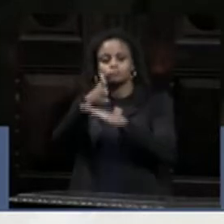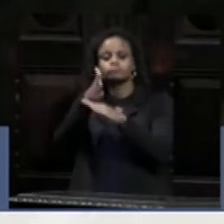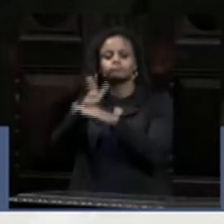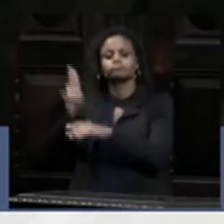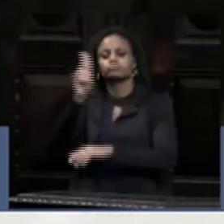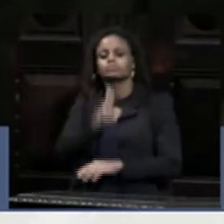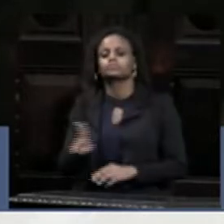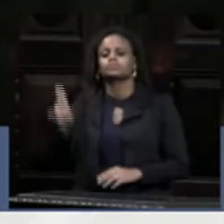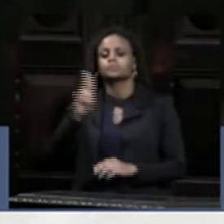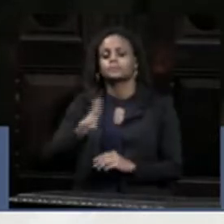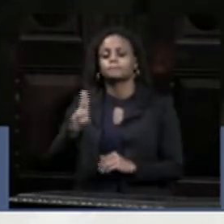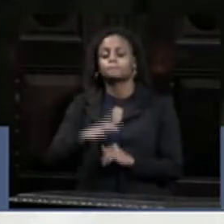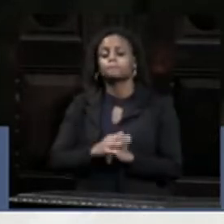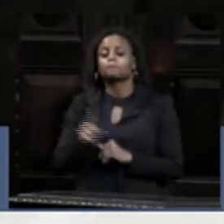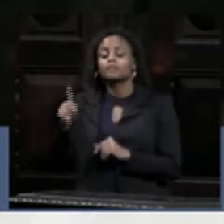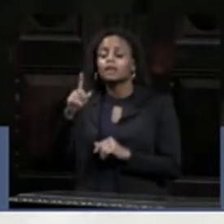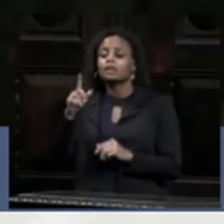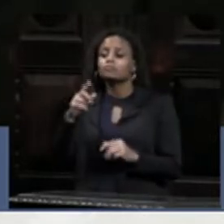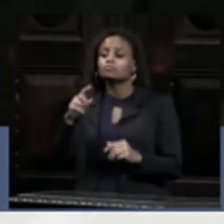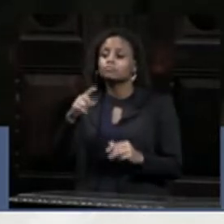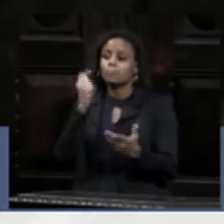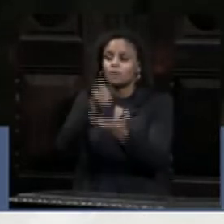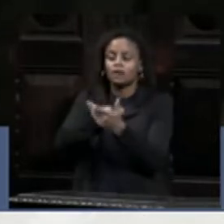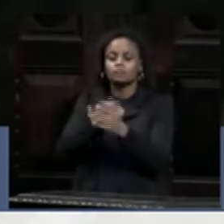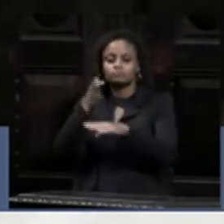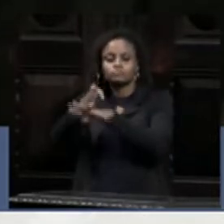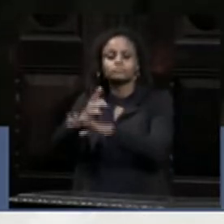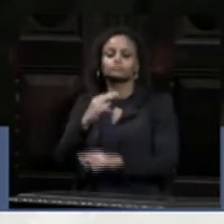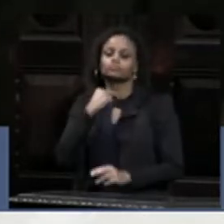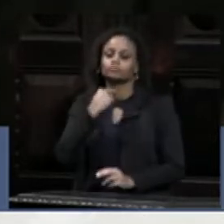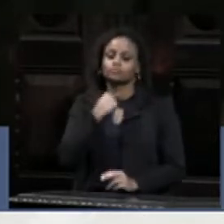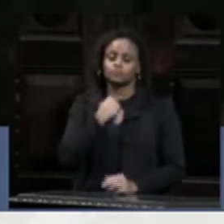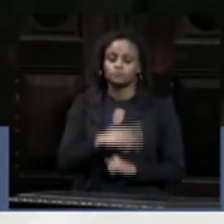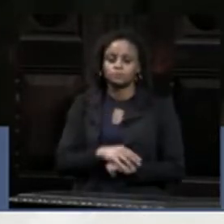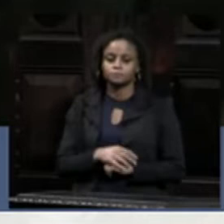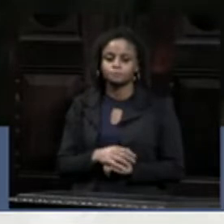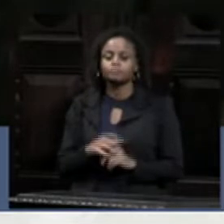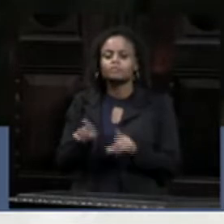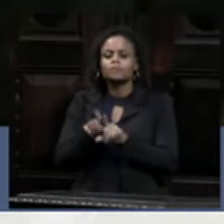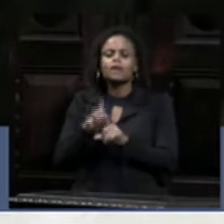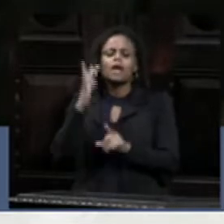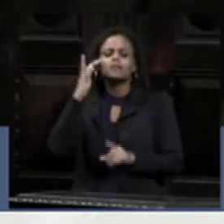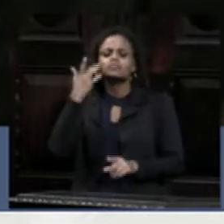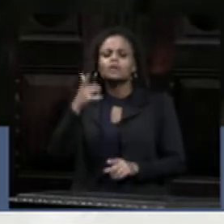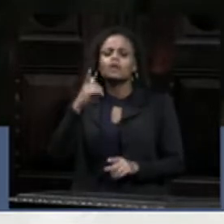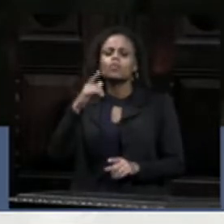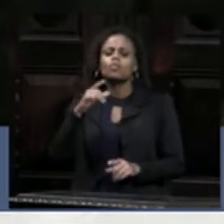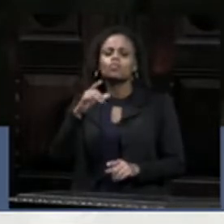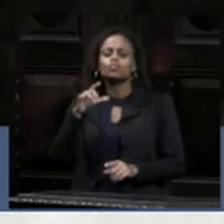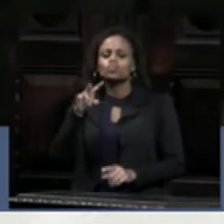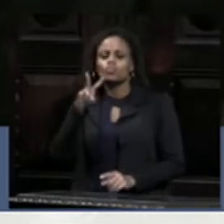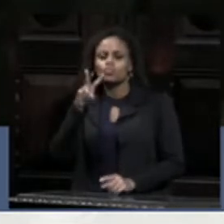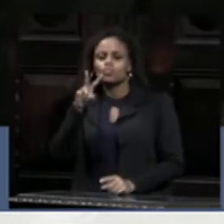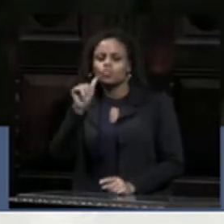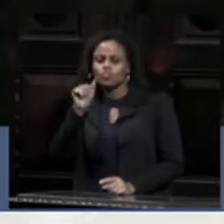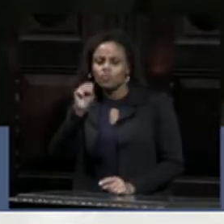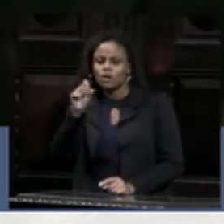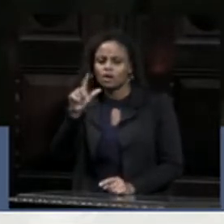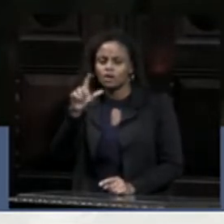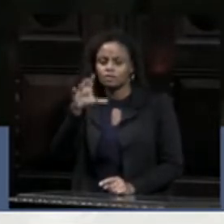renda para pagar esses ingressos. Mas me parece que o Flamengo, o Fluminense, não sei, o Vasco, o Botafogo, já